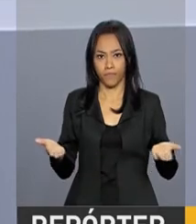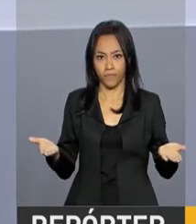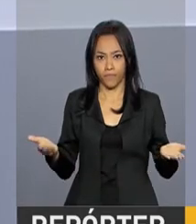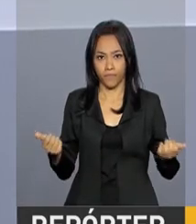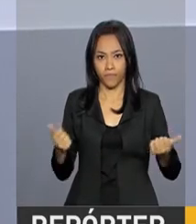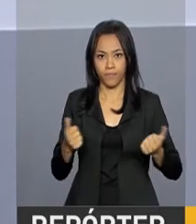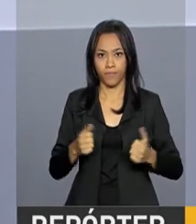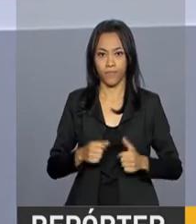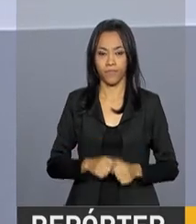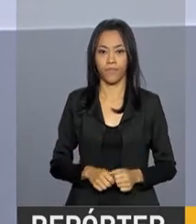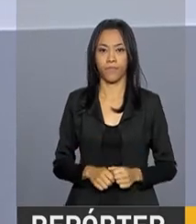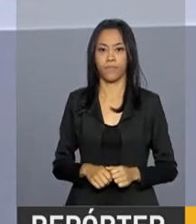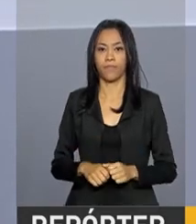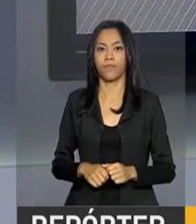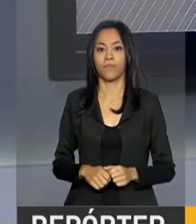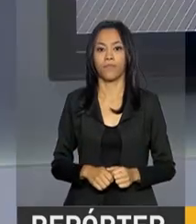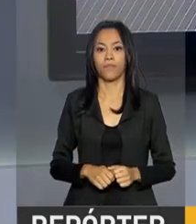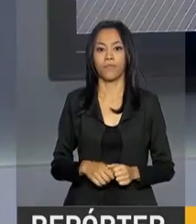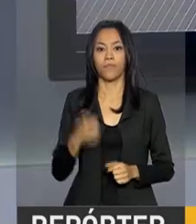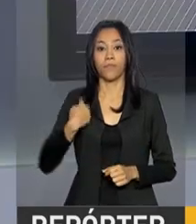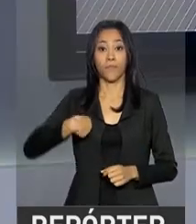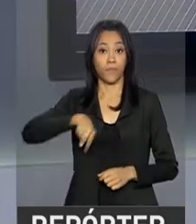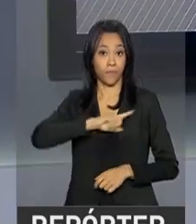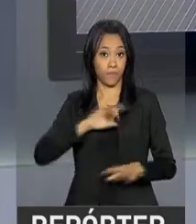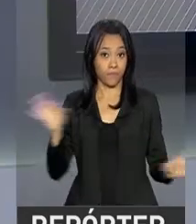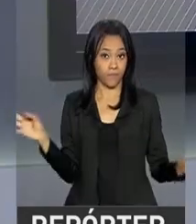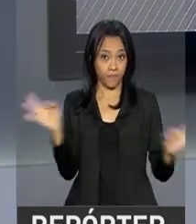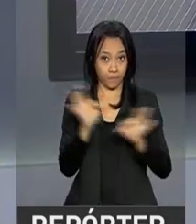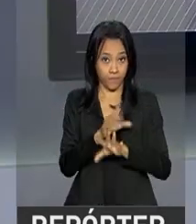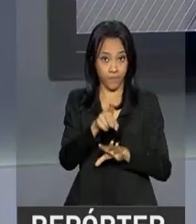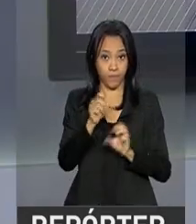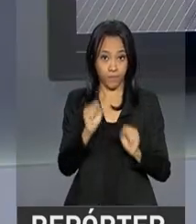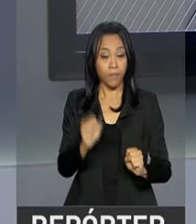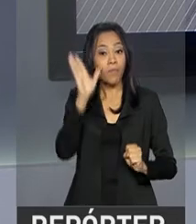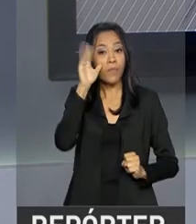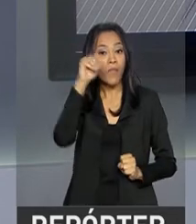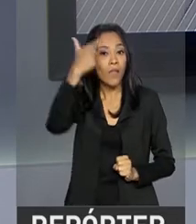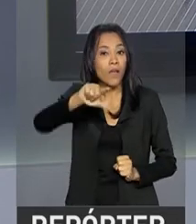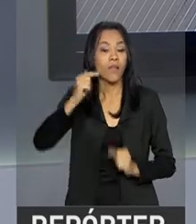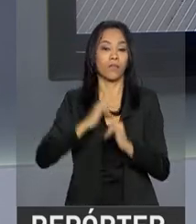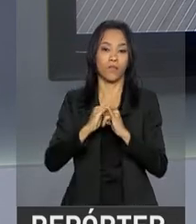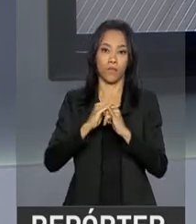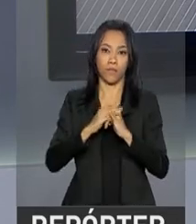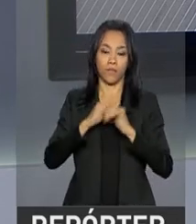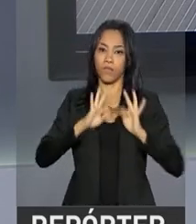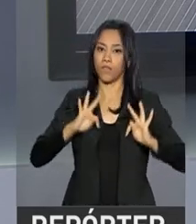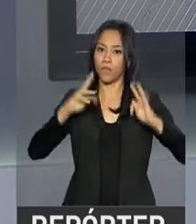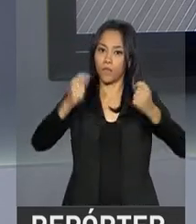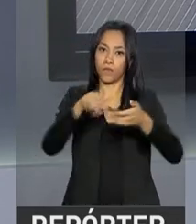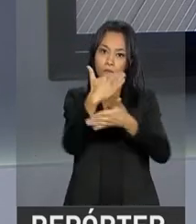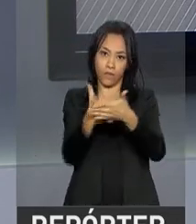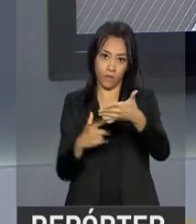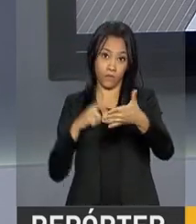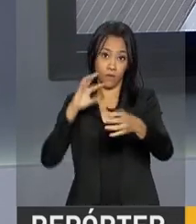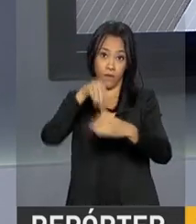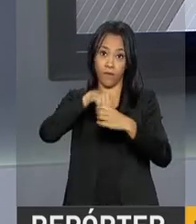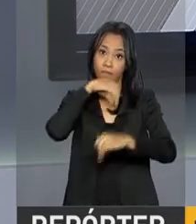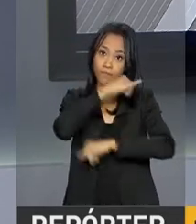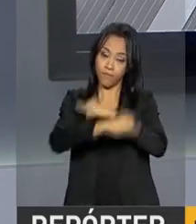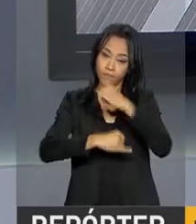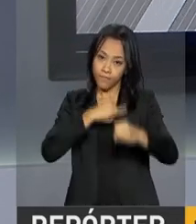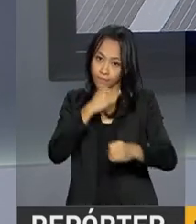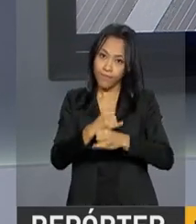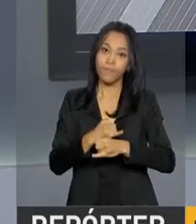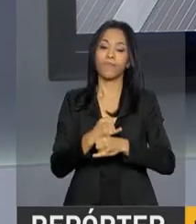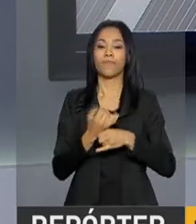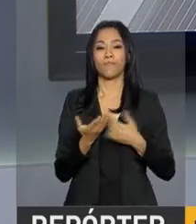www.base.gov.pt ponto br nós ficamos por aqui você pode rever as reportagens no youtube e toda nossa programação também está na